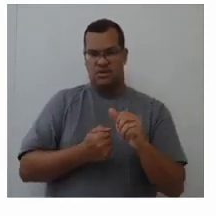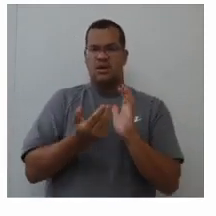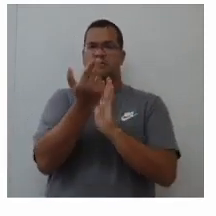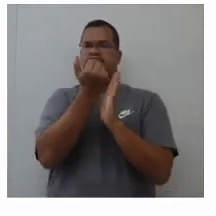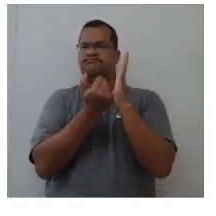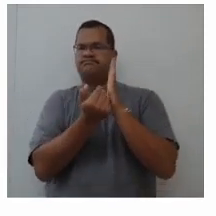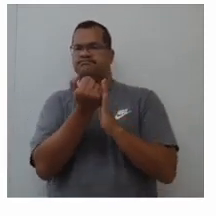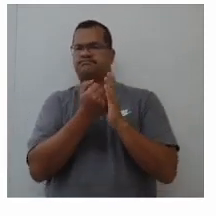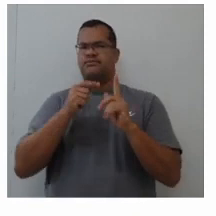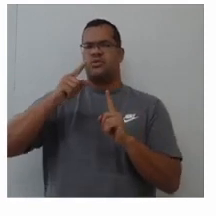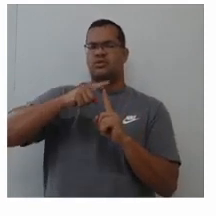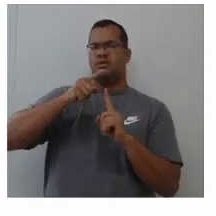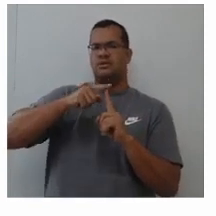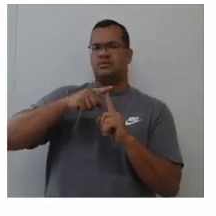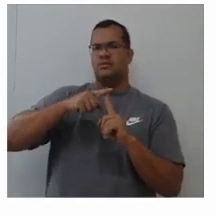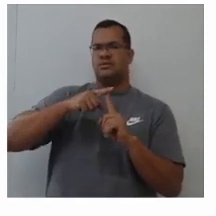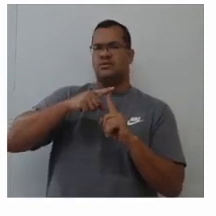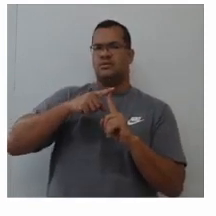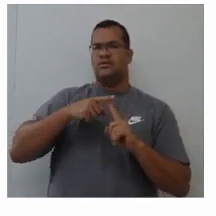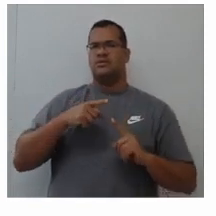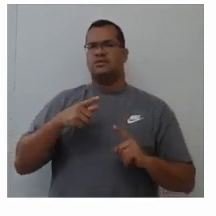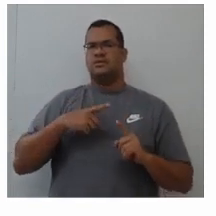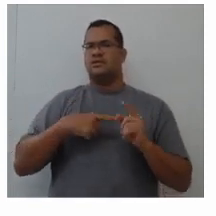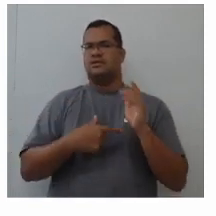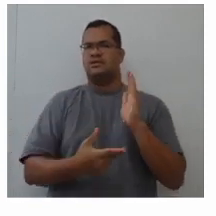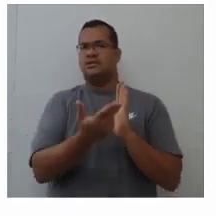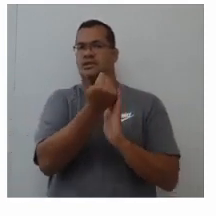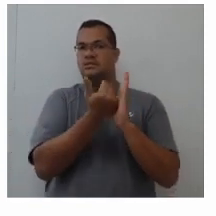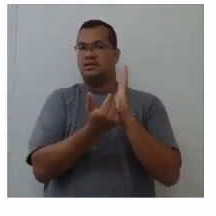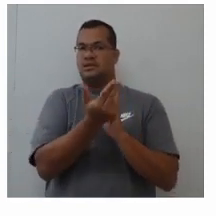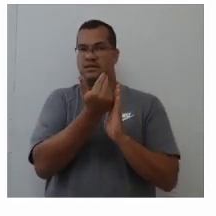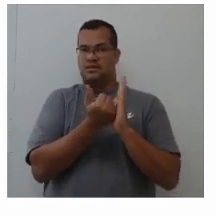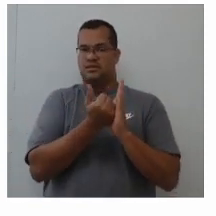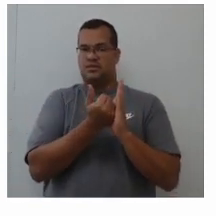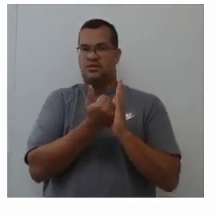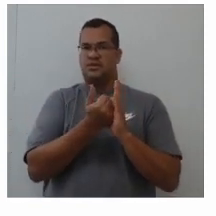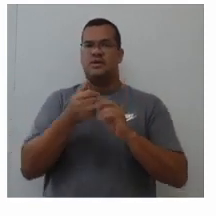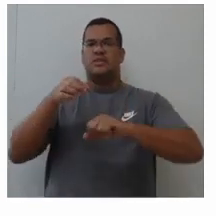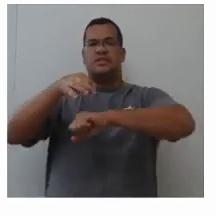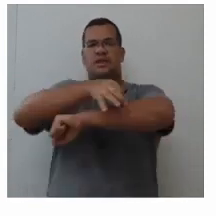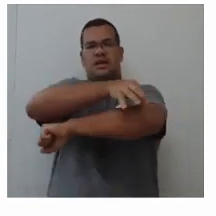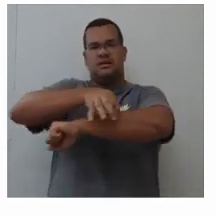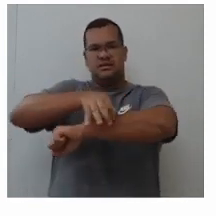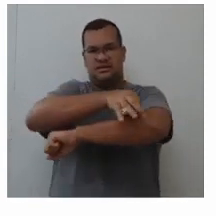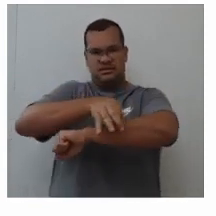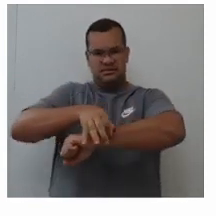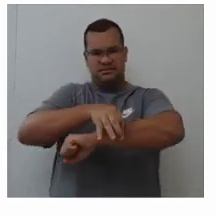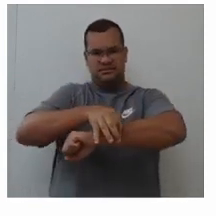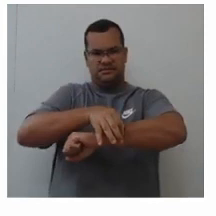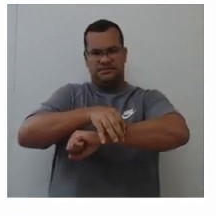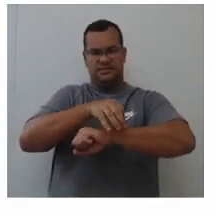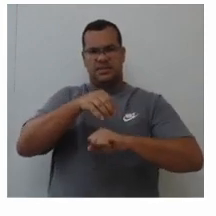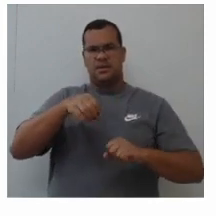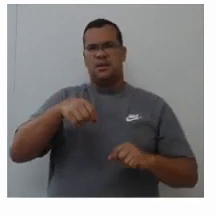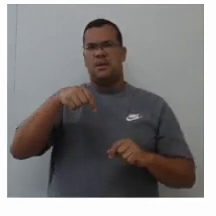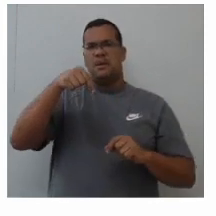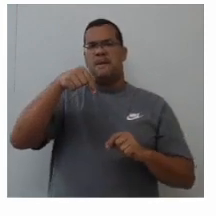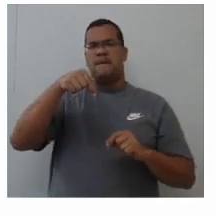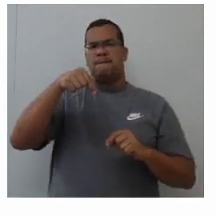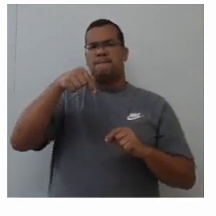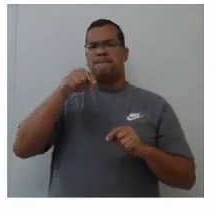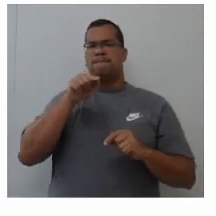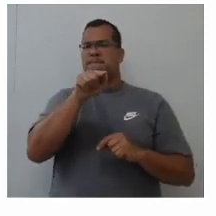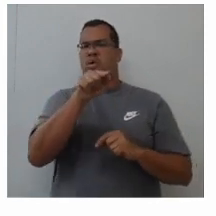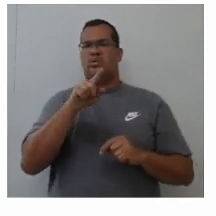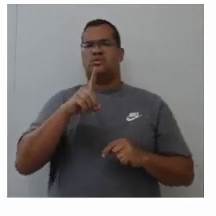inaugura um tipo de desenho na arquitetura chamado ponto de fuga. Inclusive, hoje de manhã,